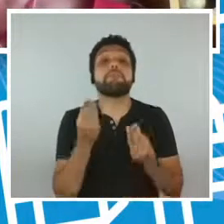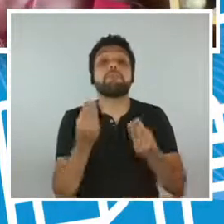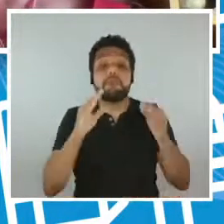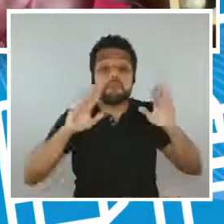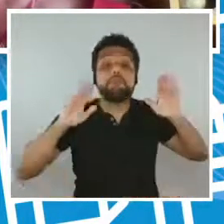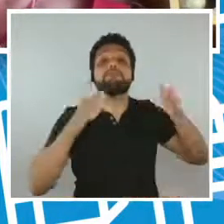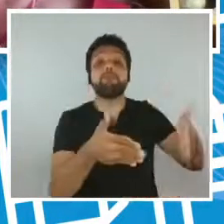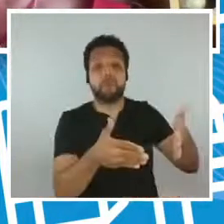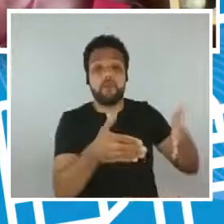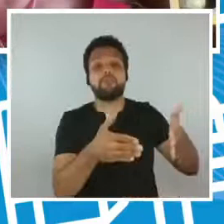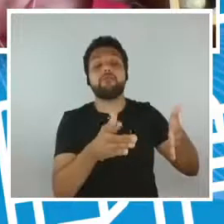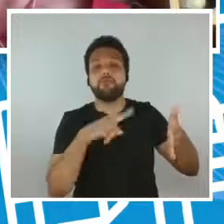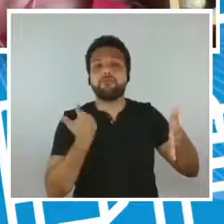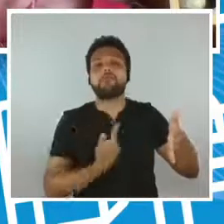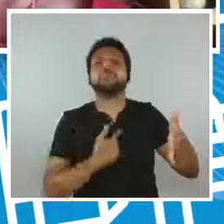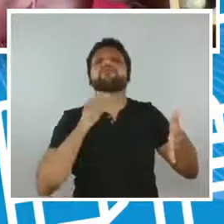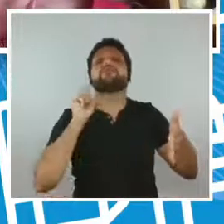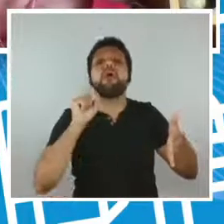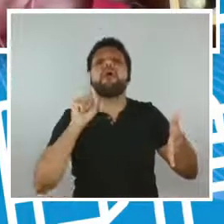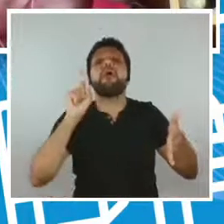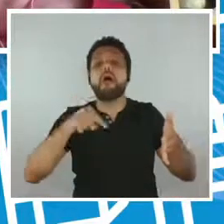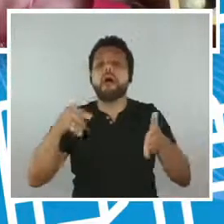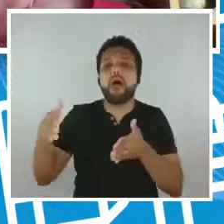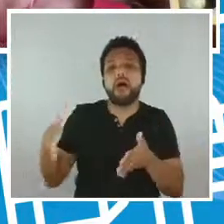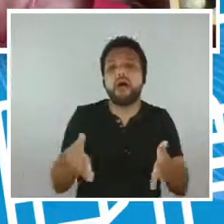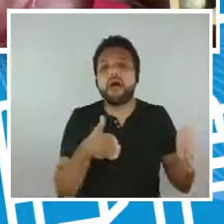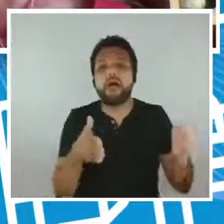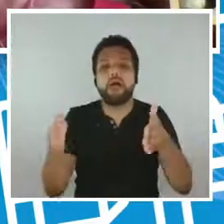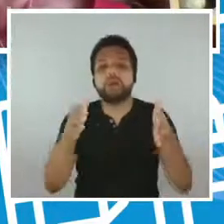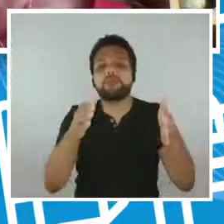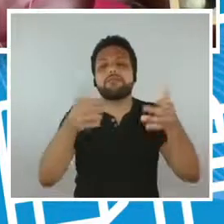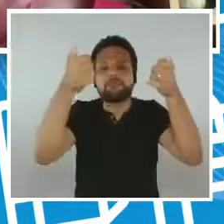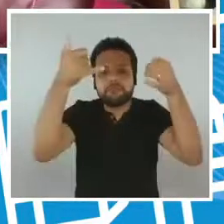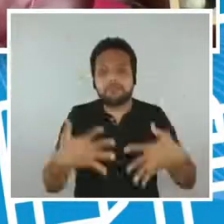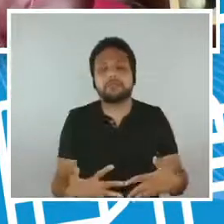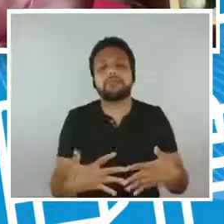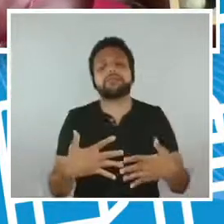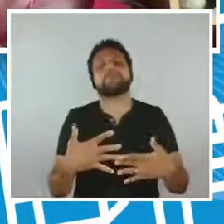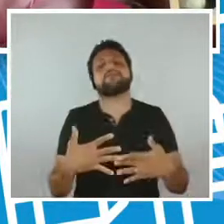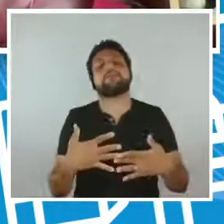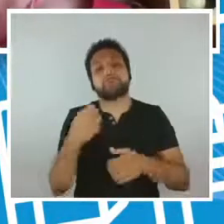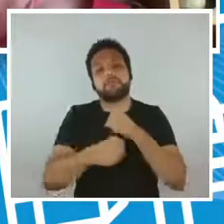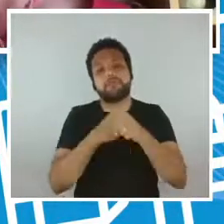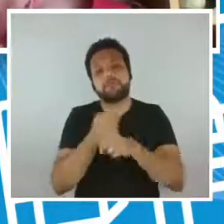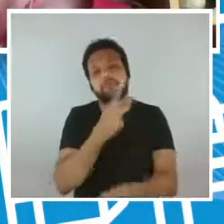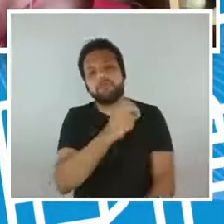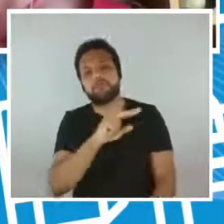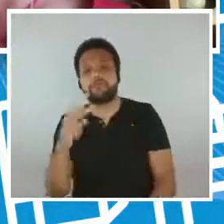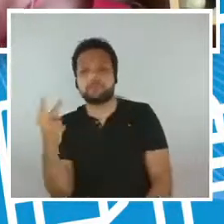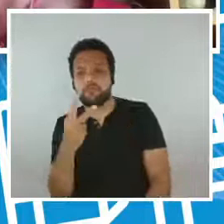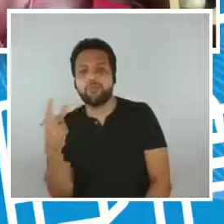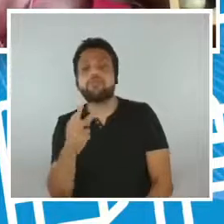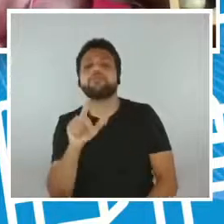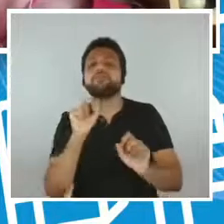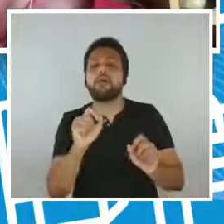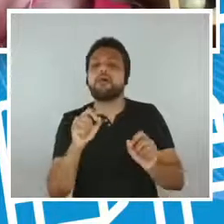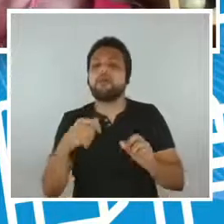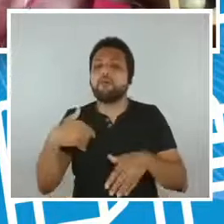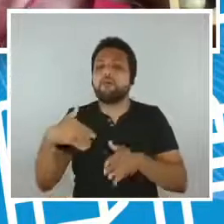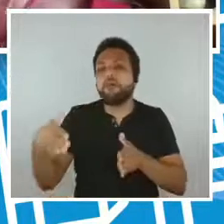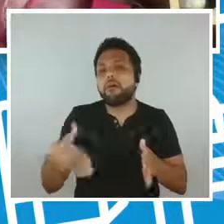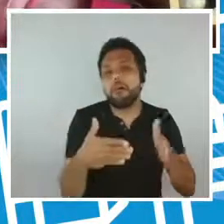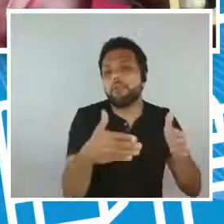considerar qual foi o trajeto, falando de 22, qual foi o trajeto desse estudante, certo? Para ele